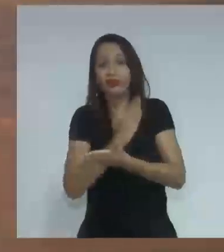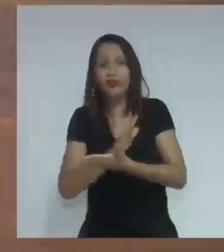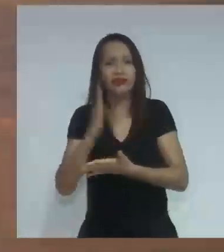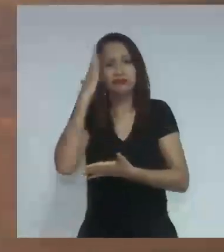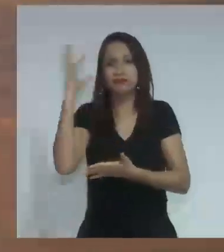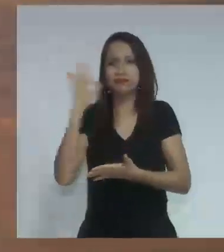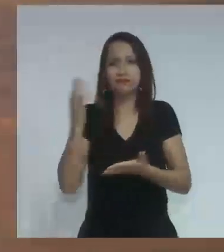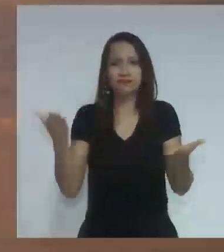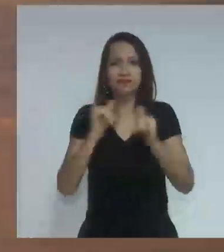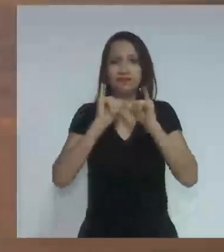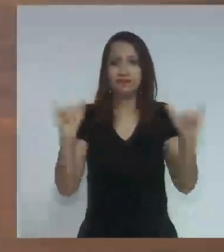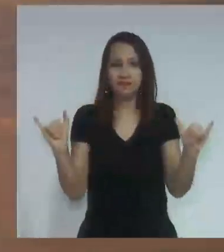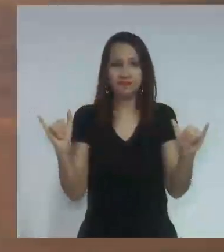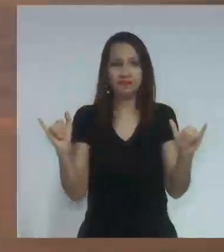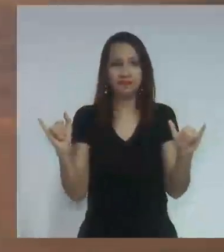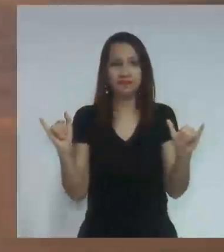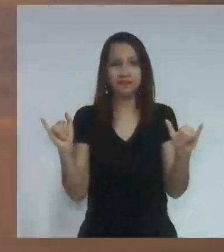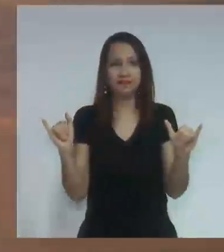entender o que eu vou dizer agora.